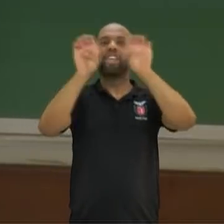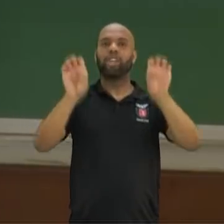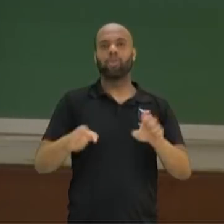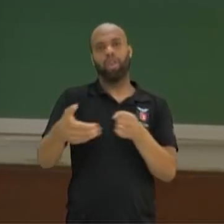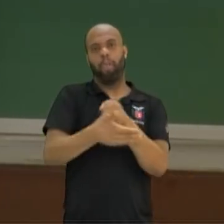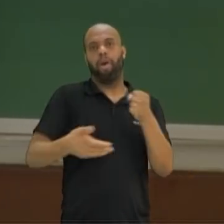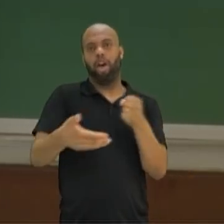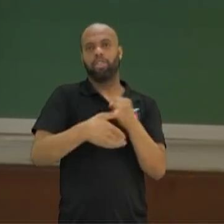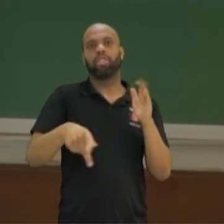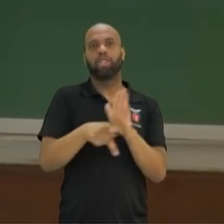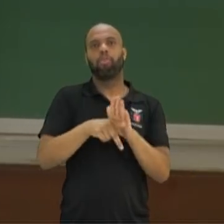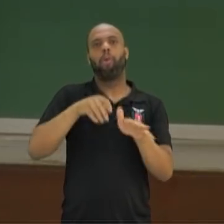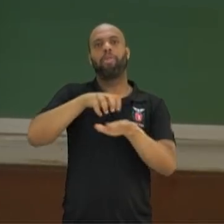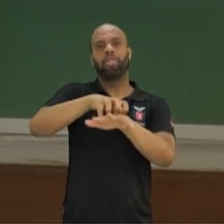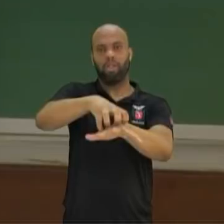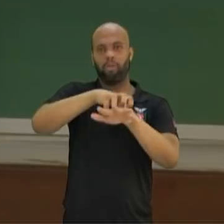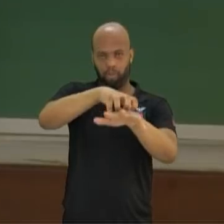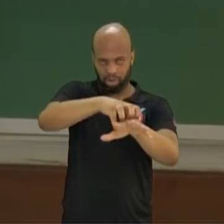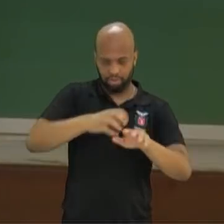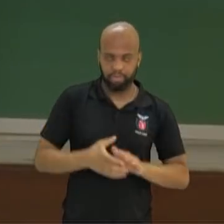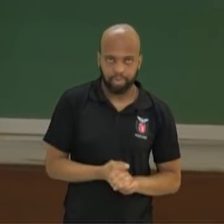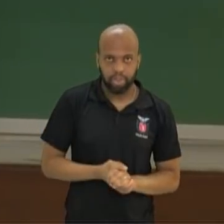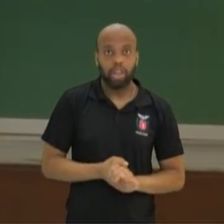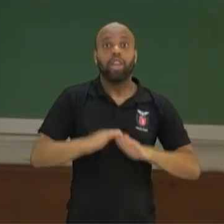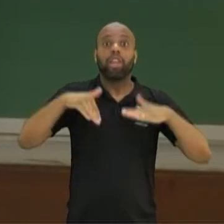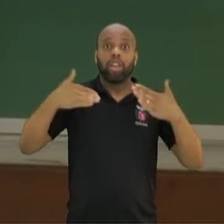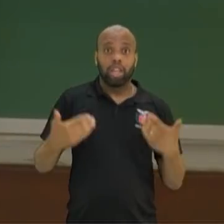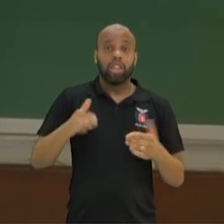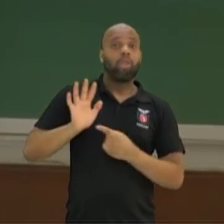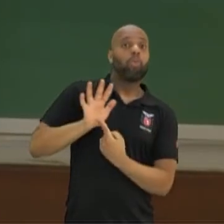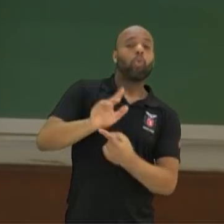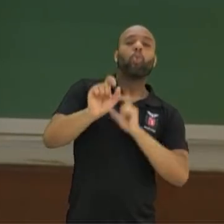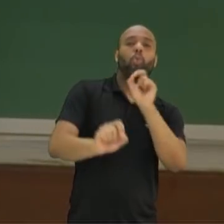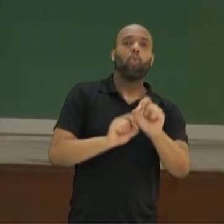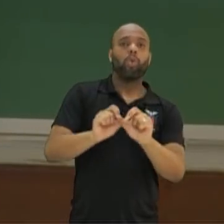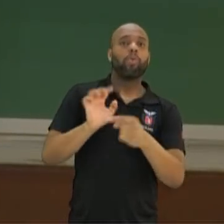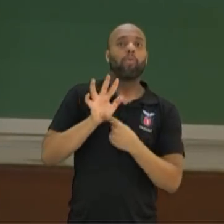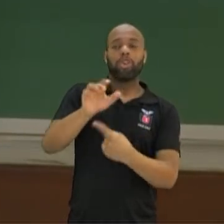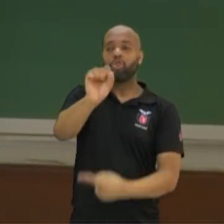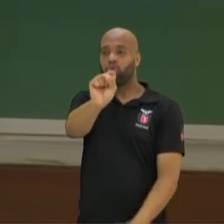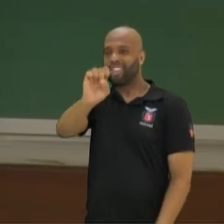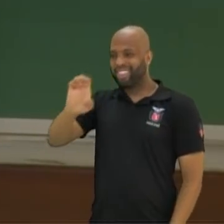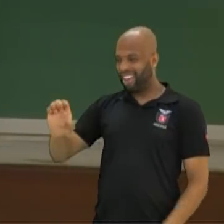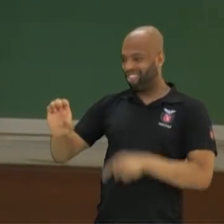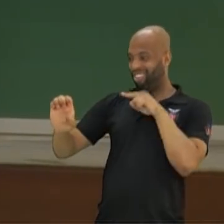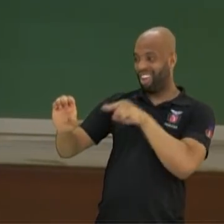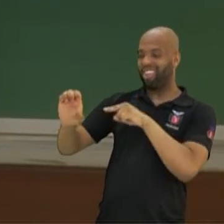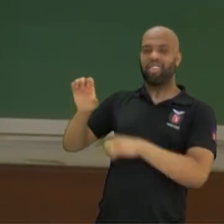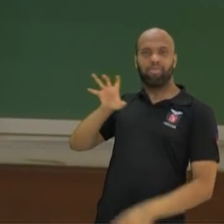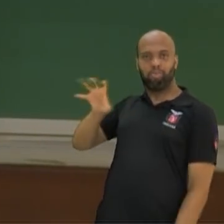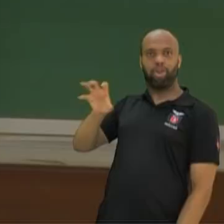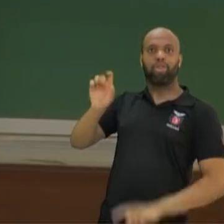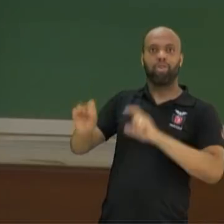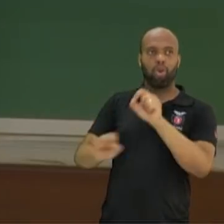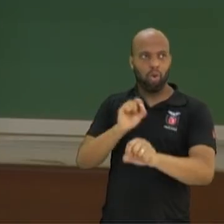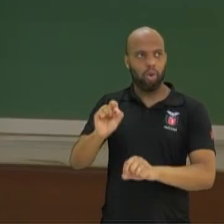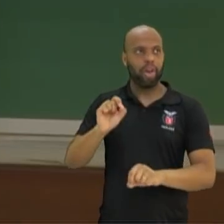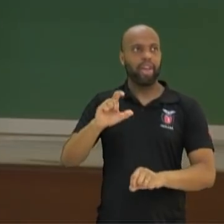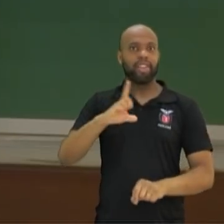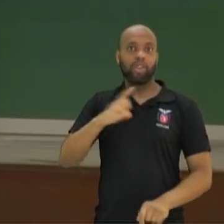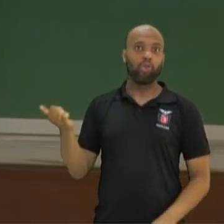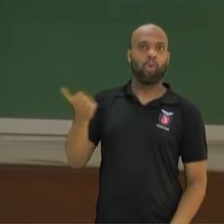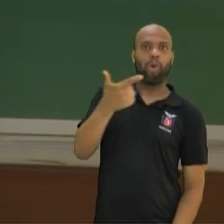do transporte e que, logicamente, mostra a região sudeste como sendo algo bem saliente das